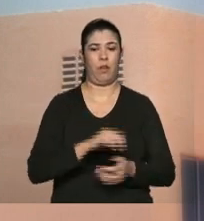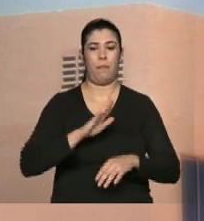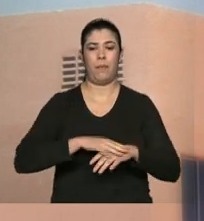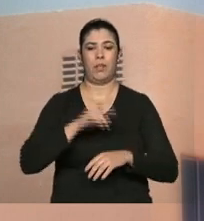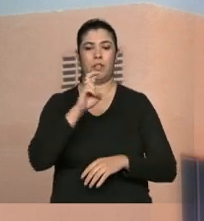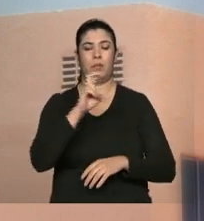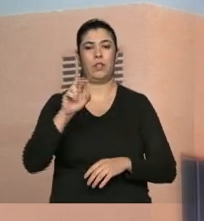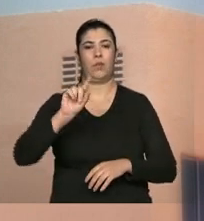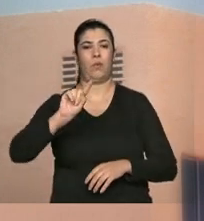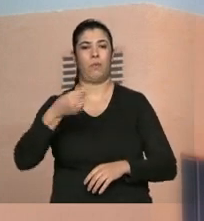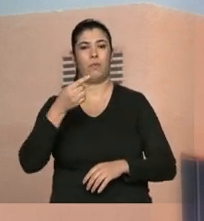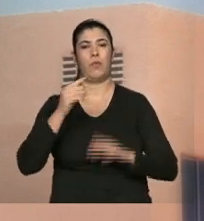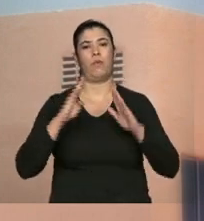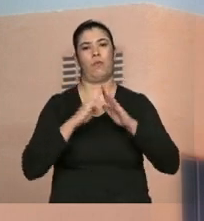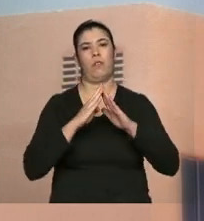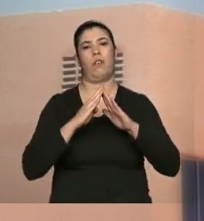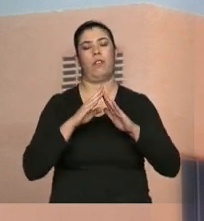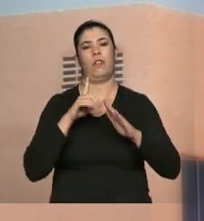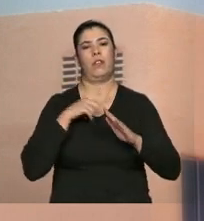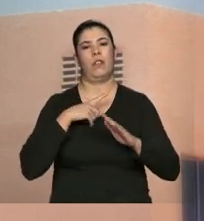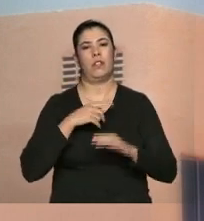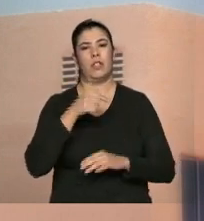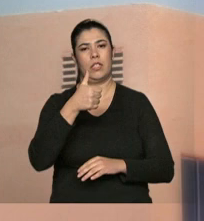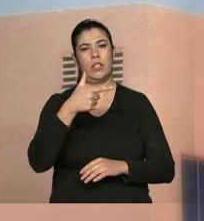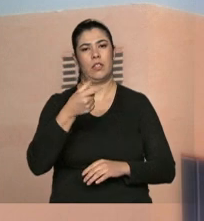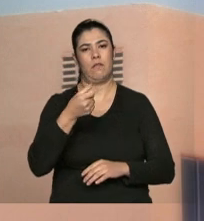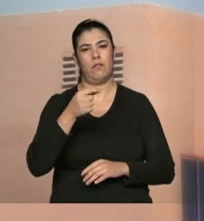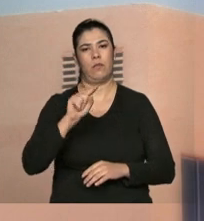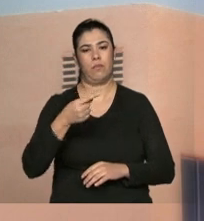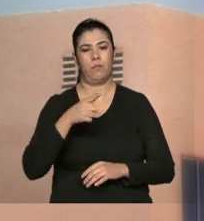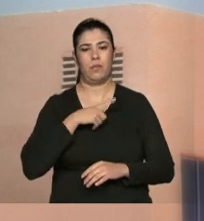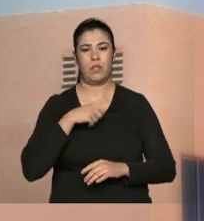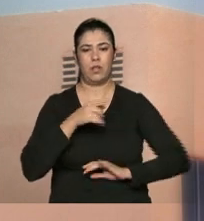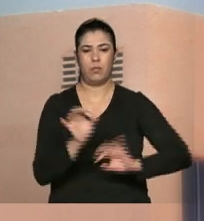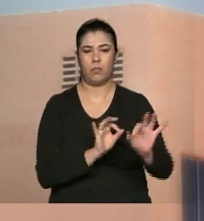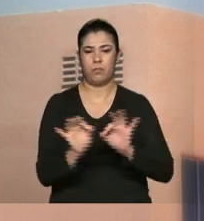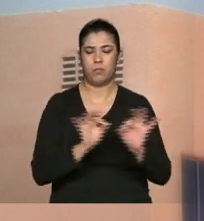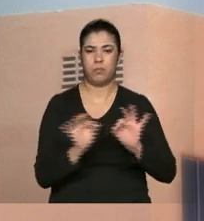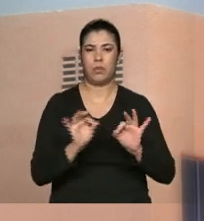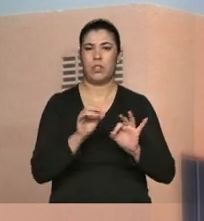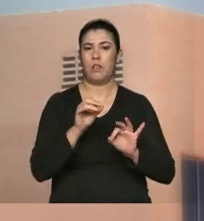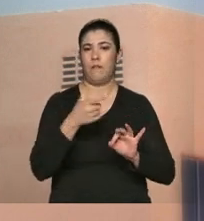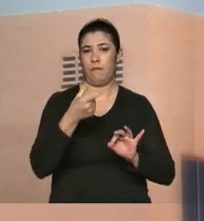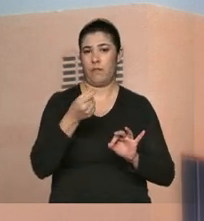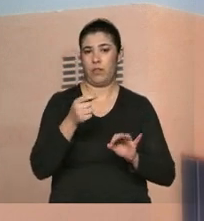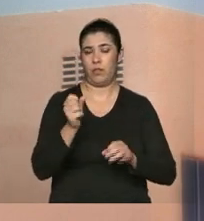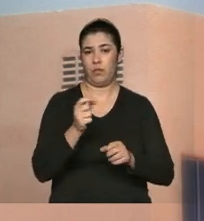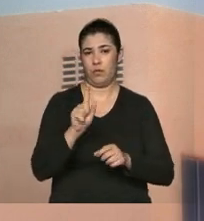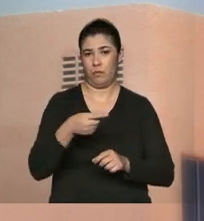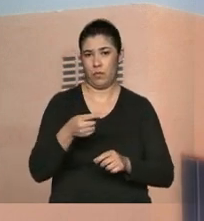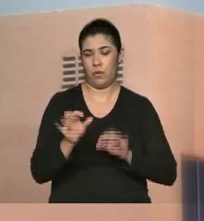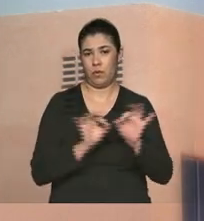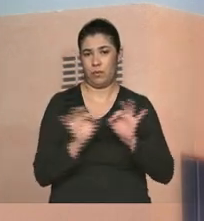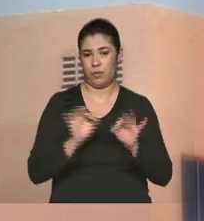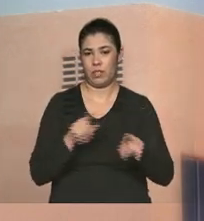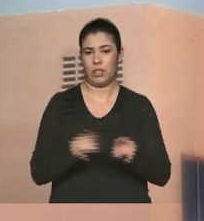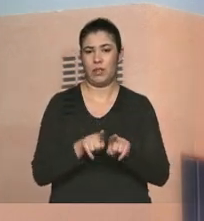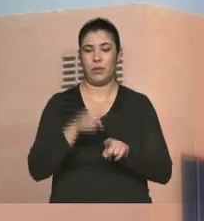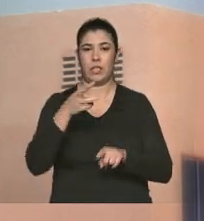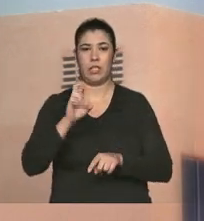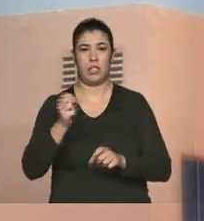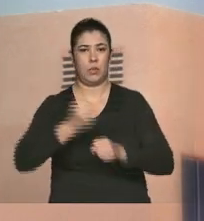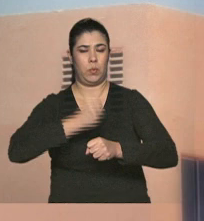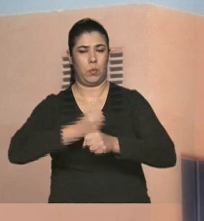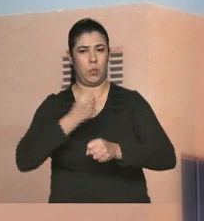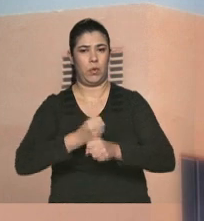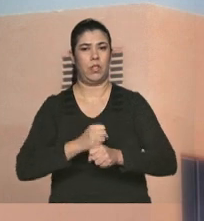habitacionais. Cerca de 20 mil estão na fase de projeto e em torno de 35 mil estão em obra, sendo que 6 mil